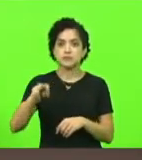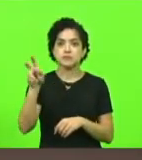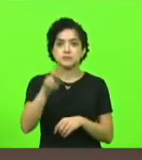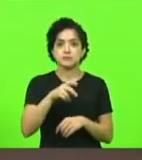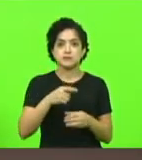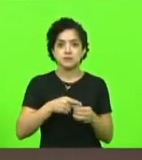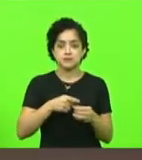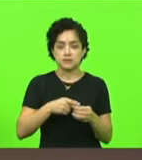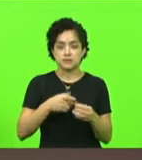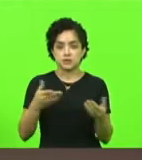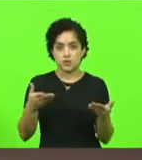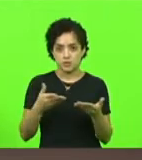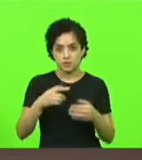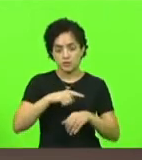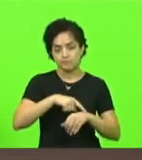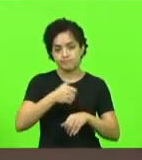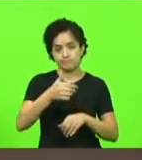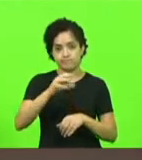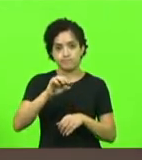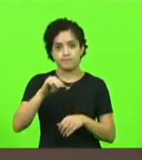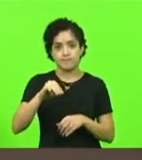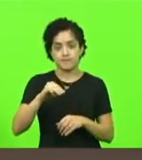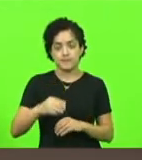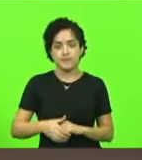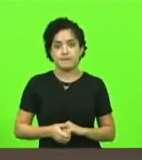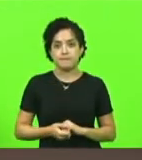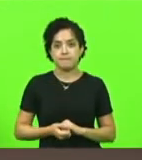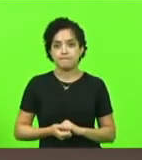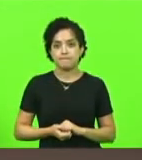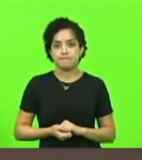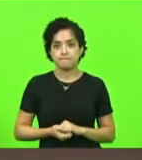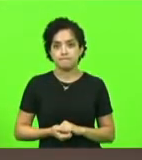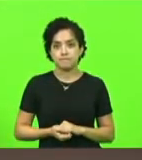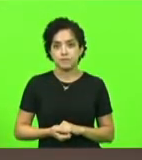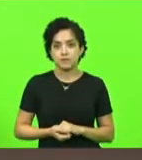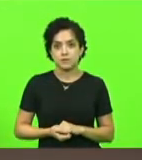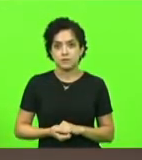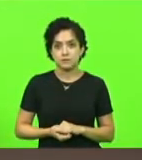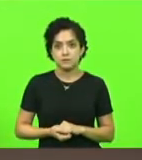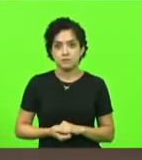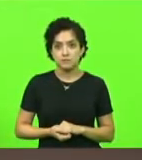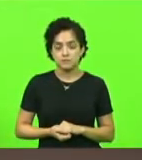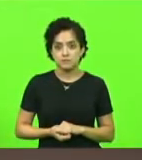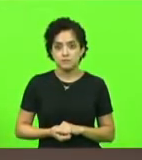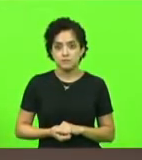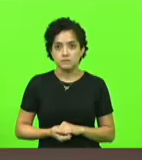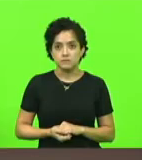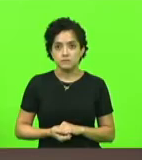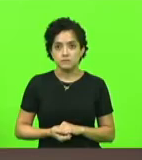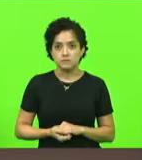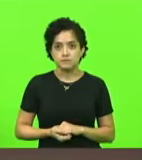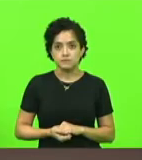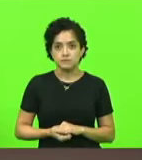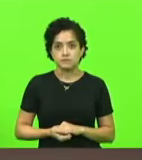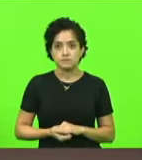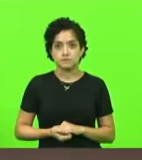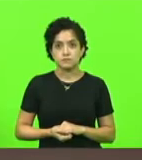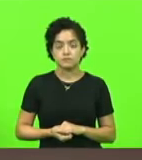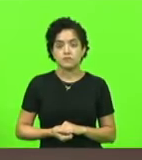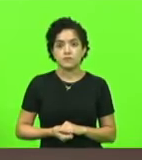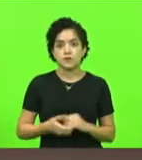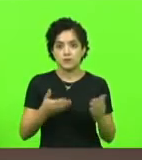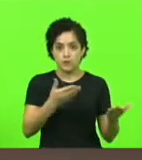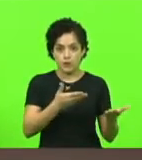que tem pelo tempo de até 10 minutos a sua fala, deputado Adrianinho. Pela ordem, senhor presidente, antes da palavra do colega deputado Alba, fica o convite para todos